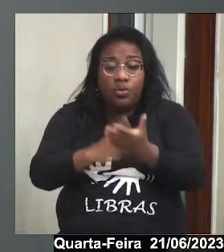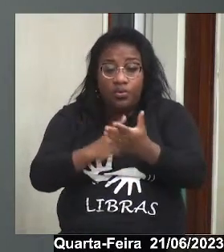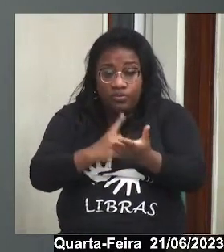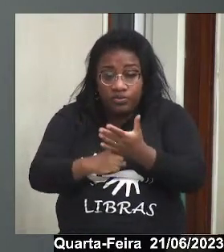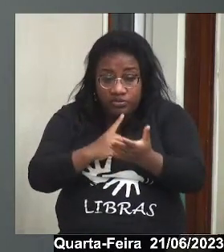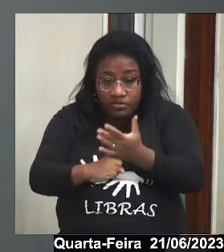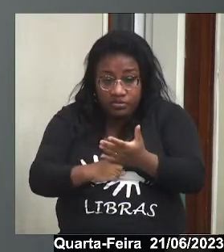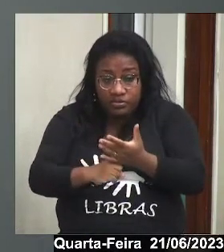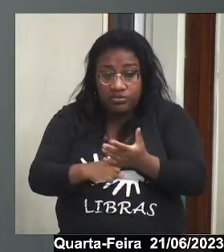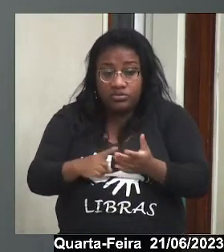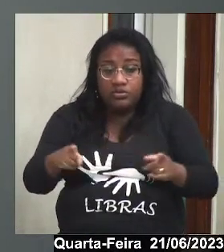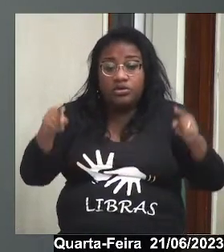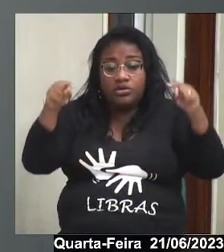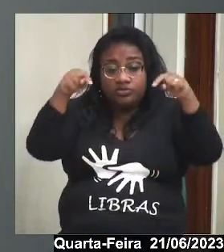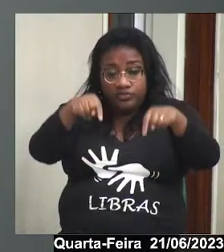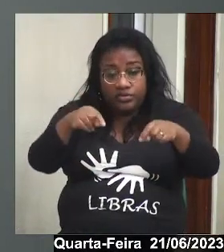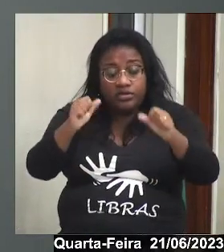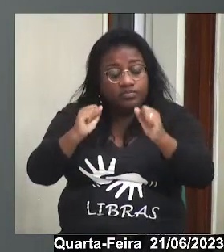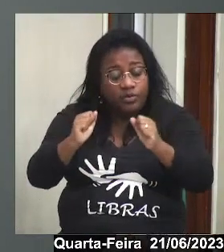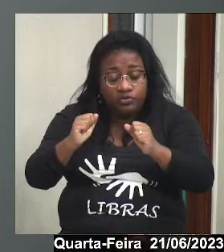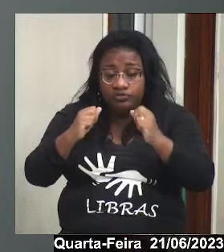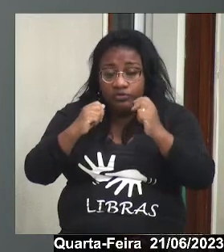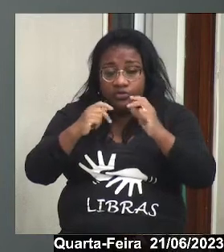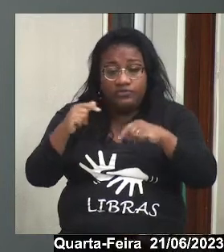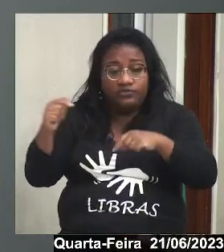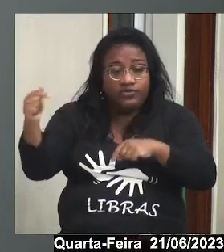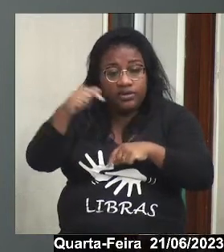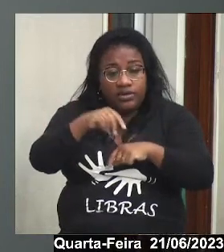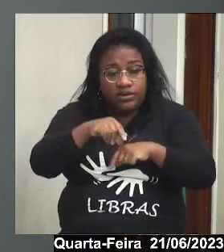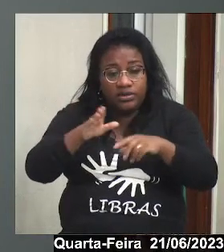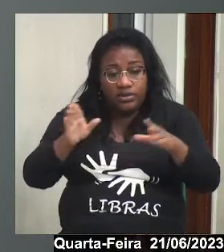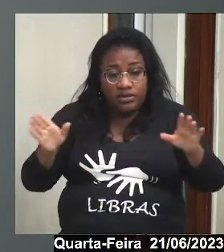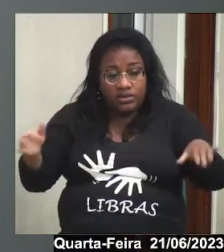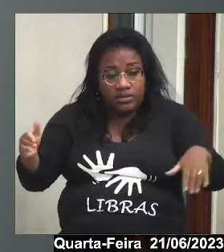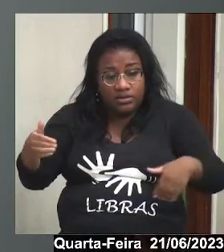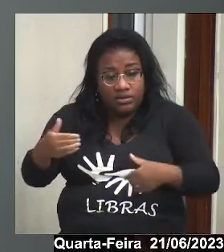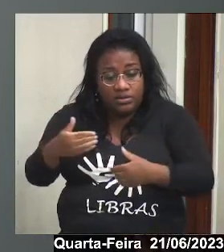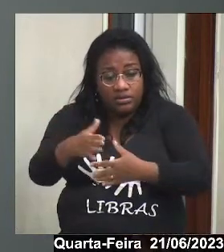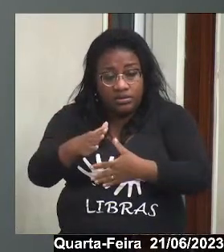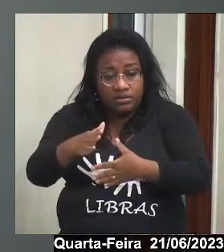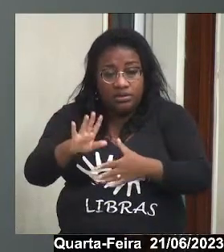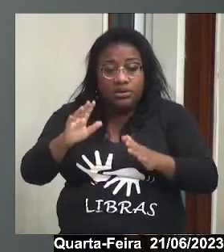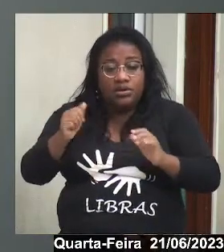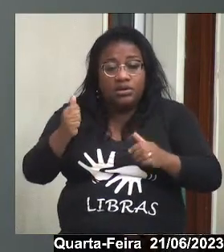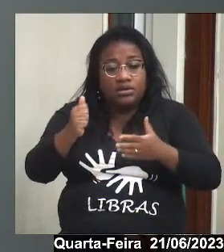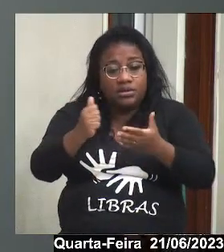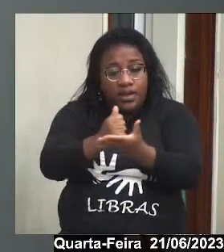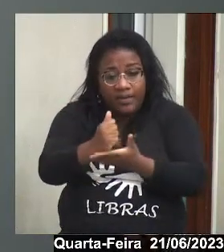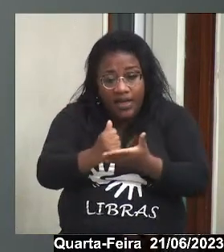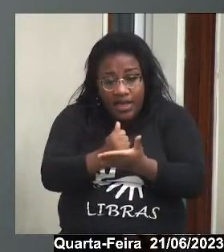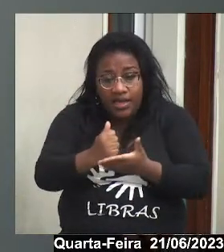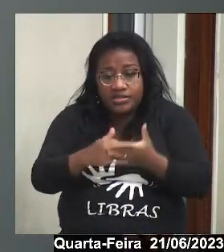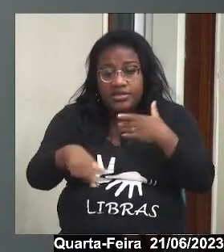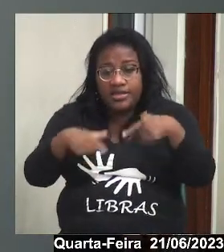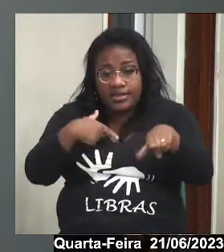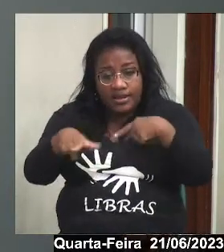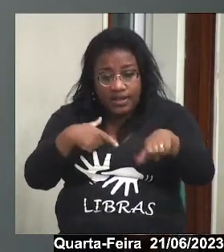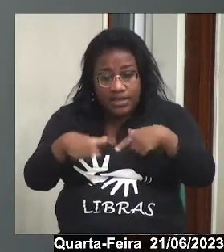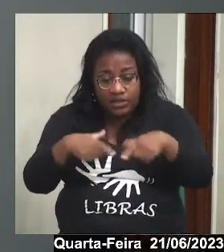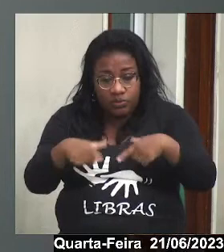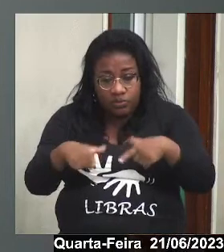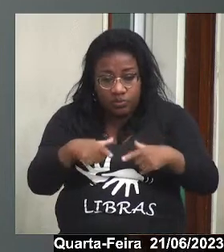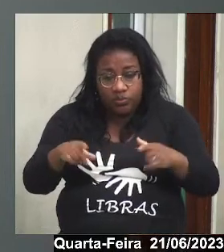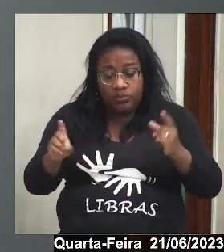Estou colocando sempre à disposição aqui o meu gabinete, colocando sempre à disposição junto com os vereadores aqui da base, que têm trabalhado muito para